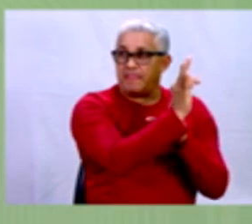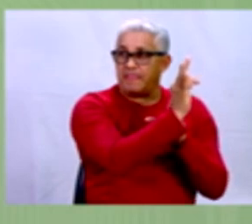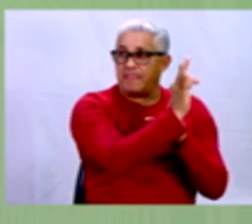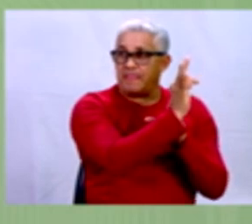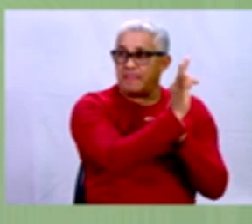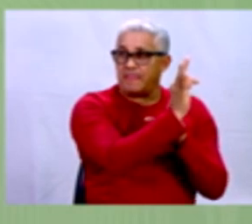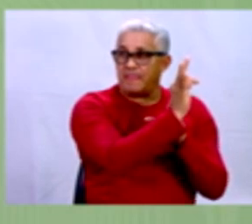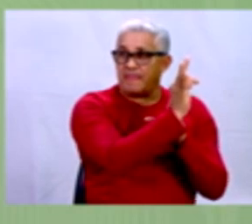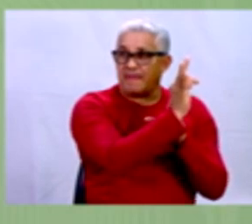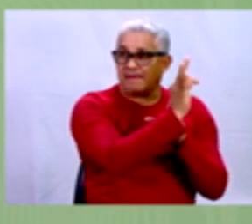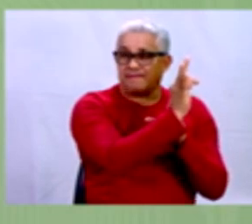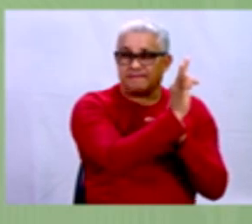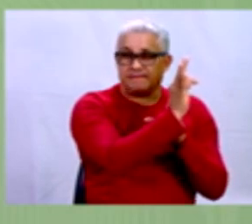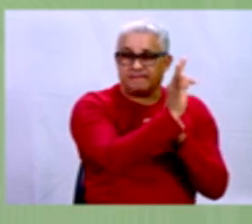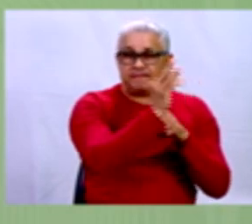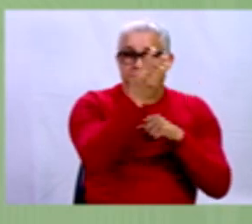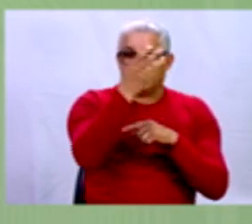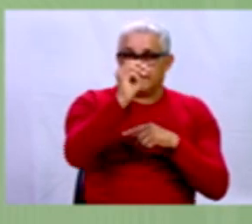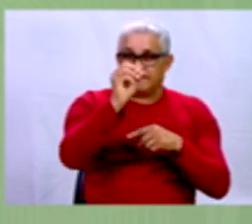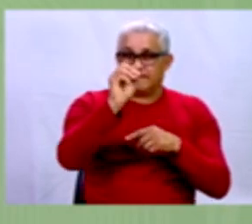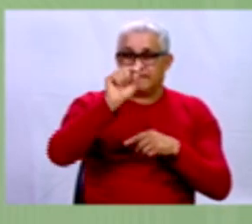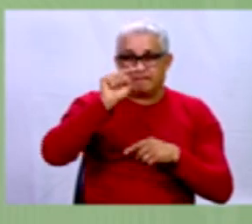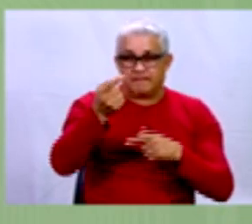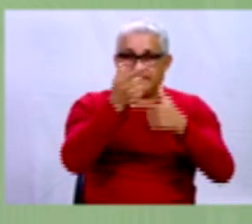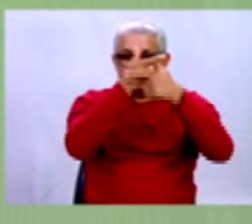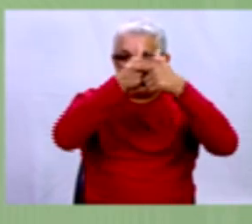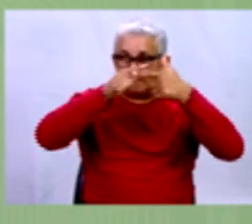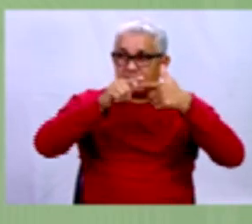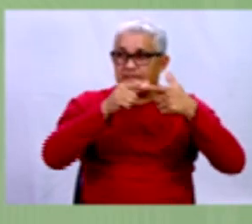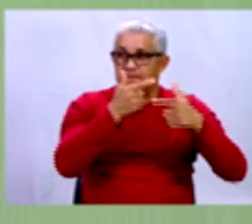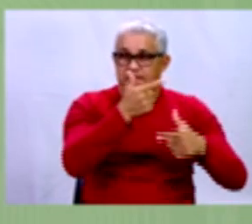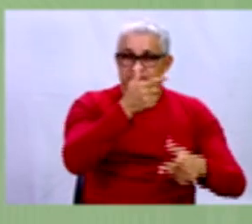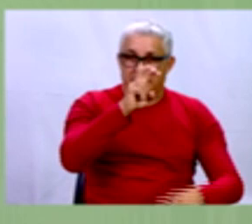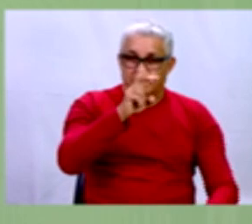dividindo. T é igual a 30 mil divididos por